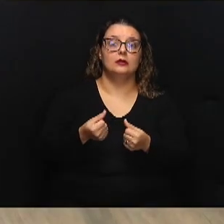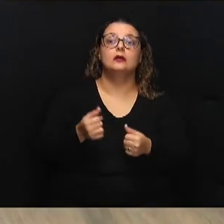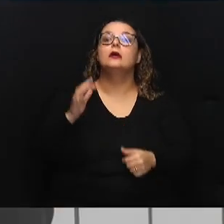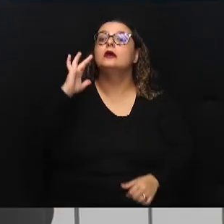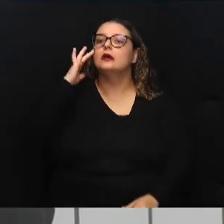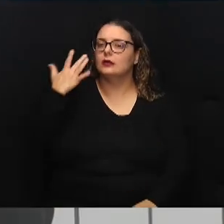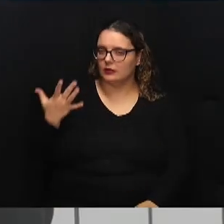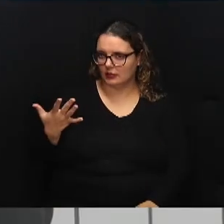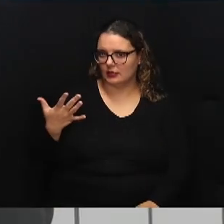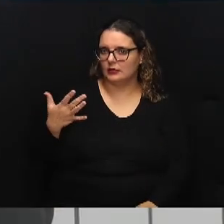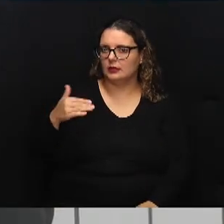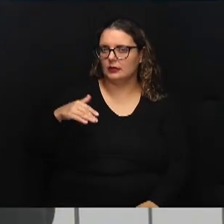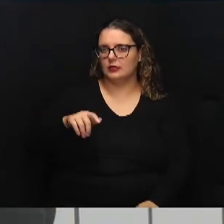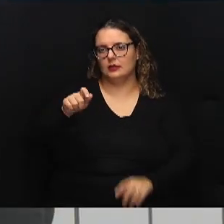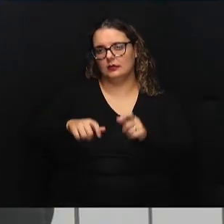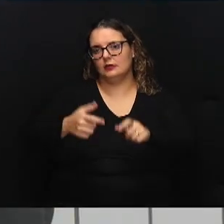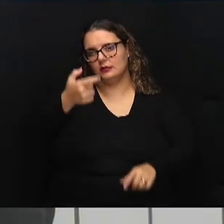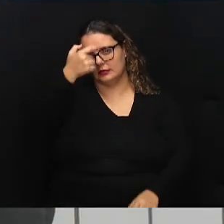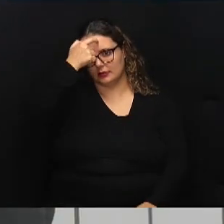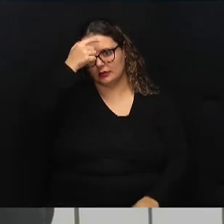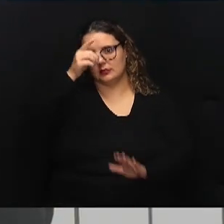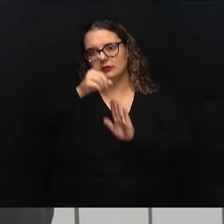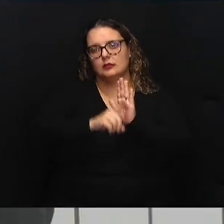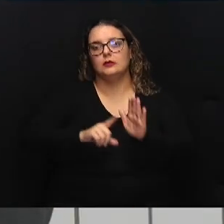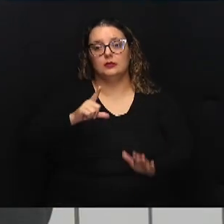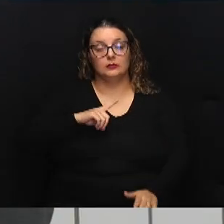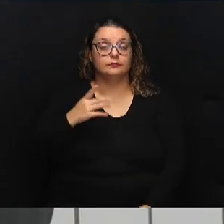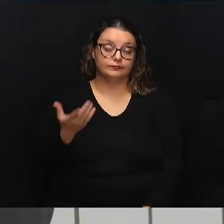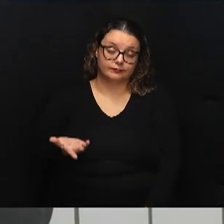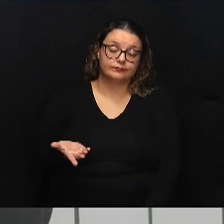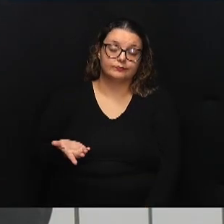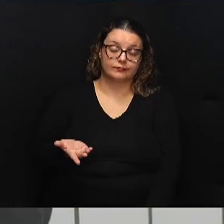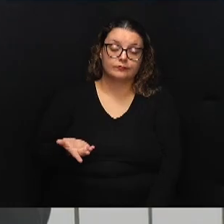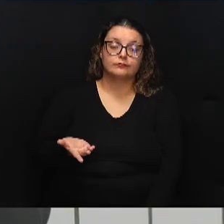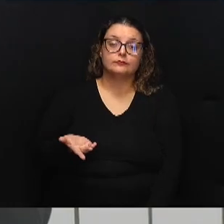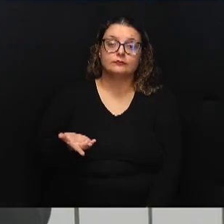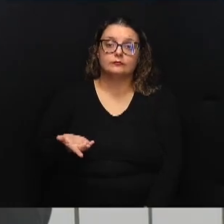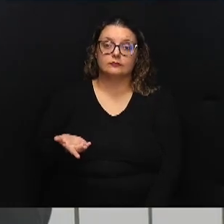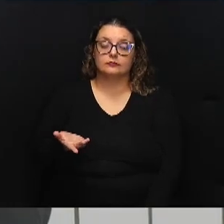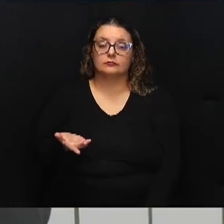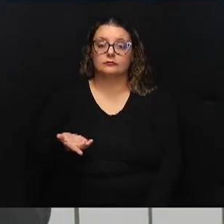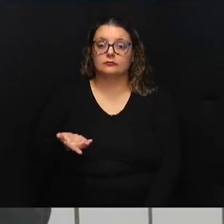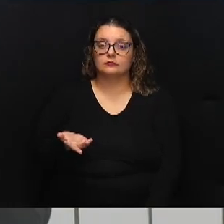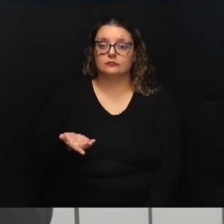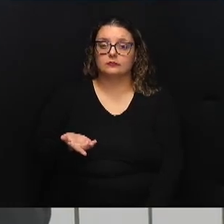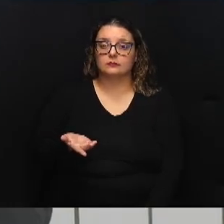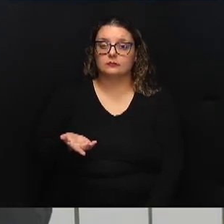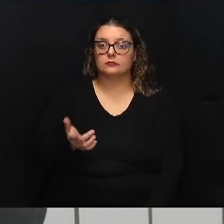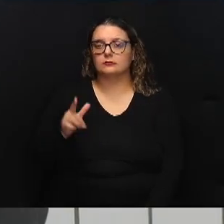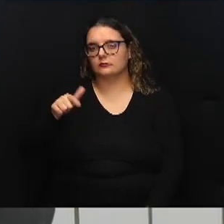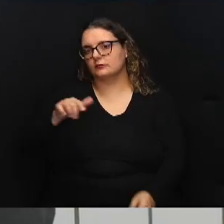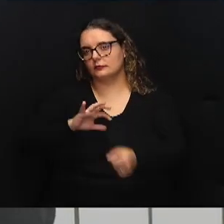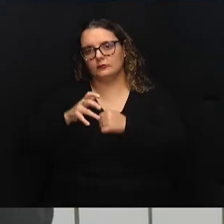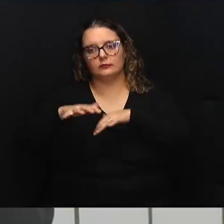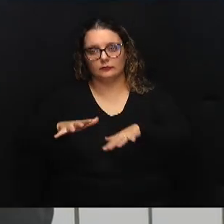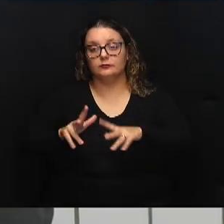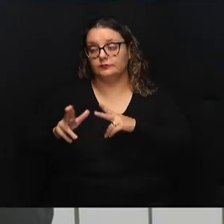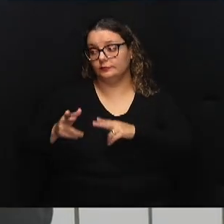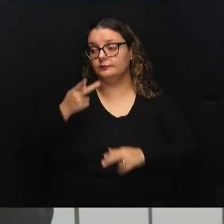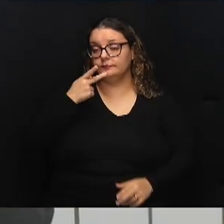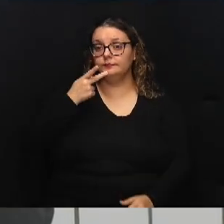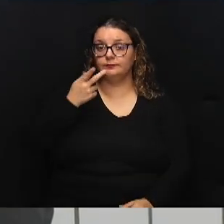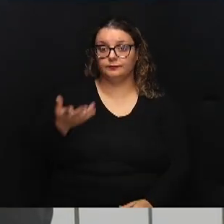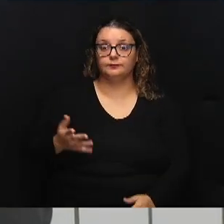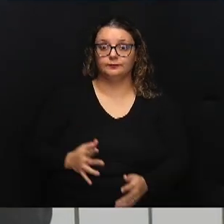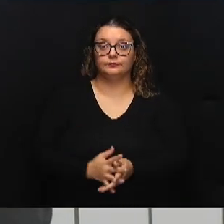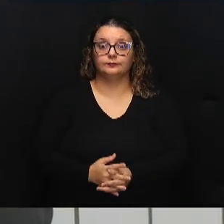estão mais conscientes dos direitos que elas têm, né? Então, depois da pandemia, como a gente falou,